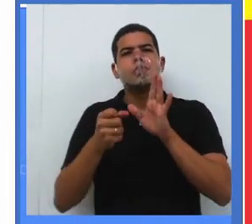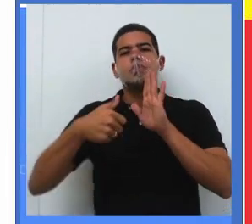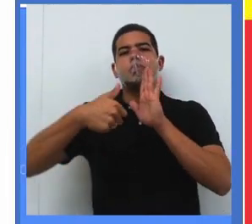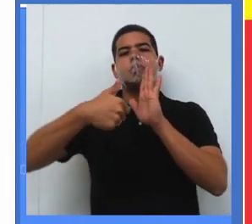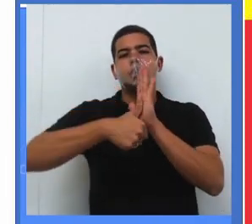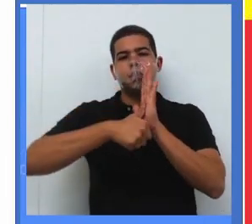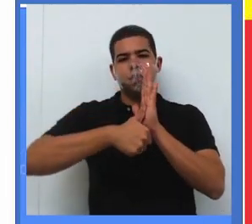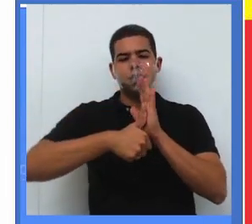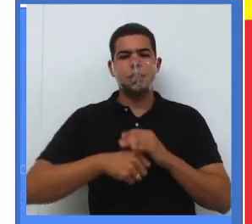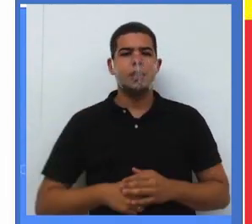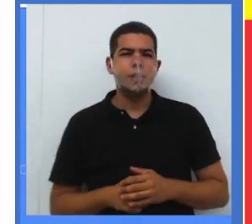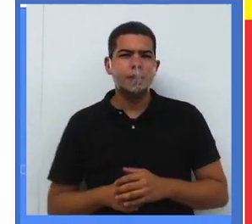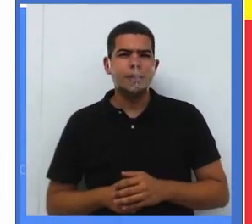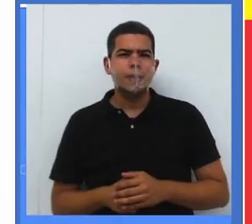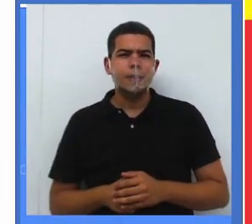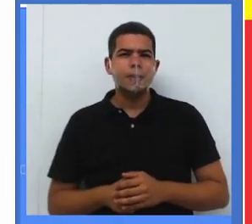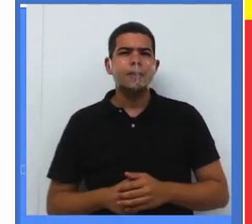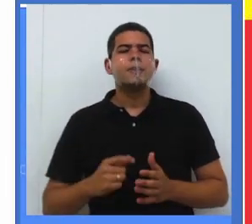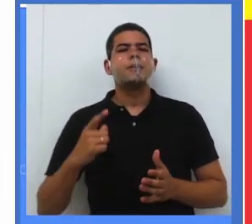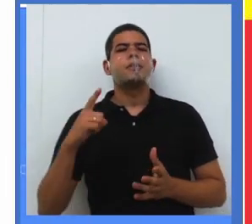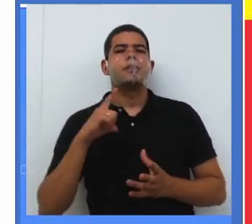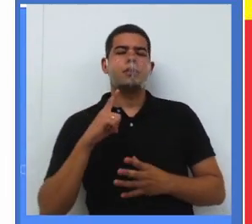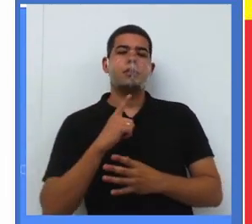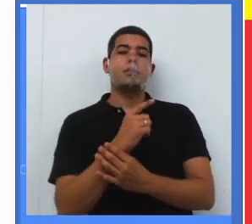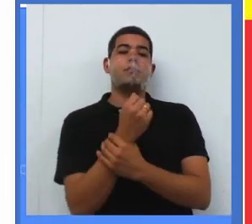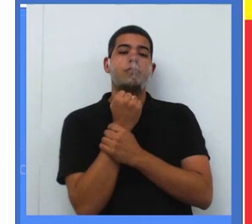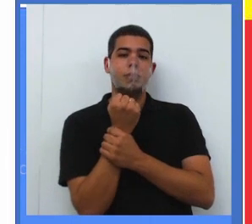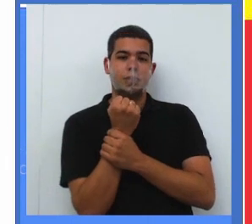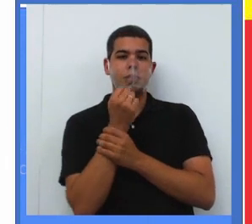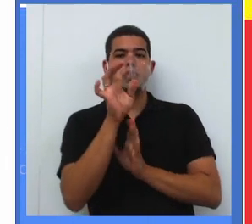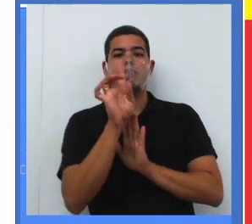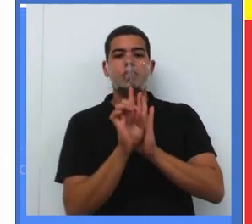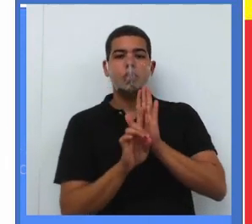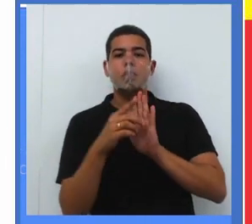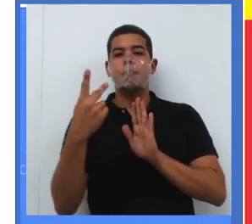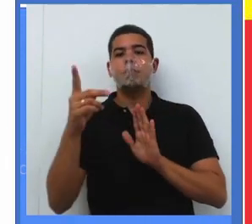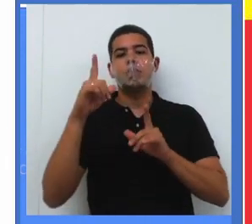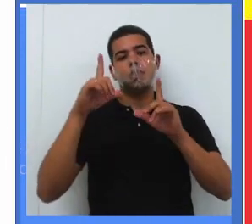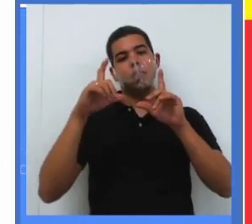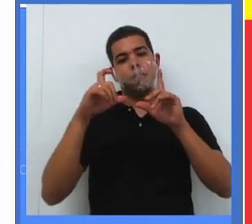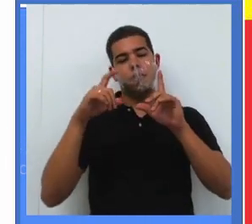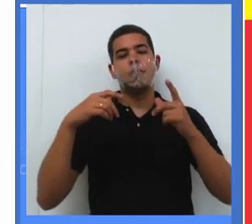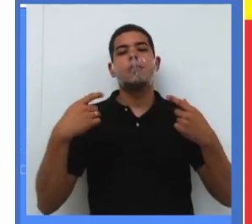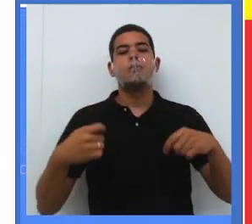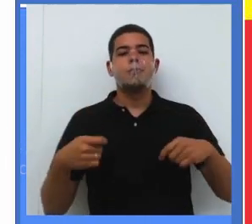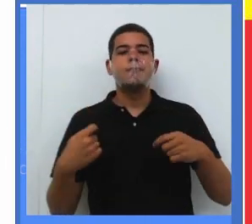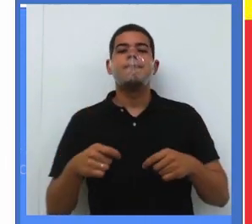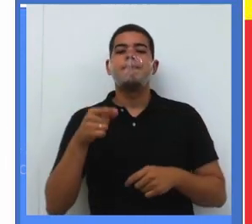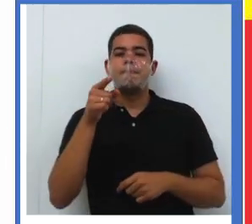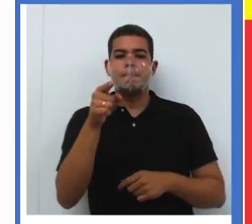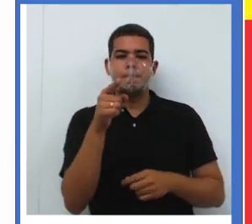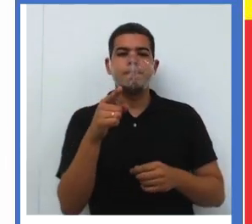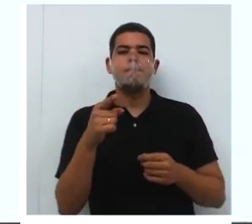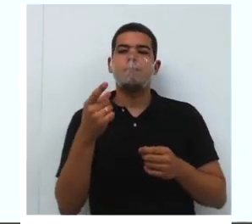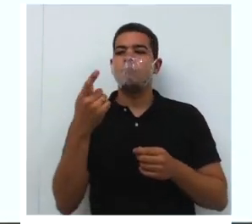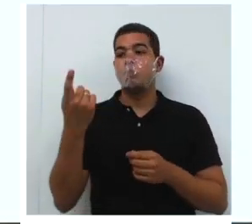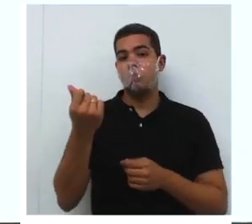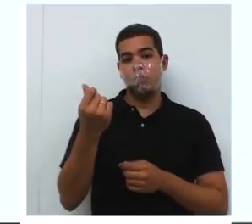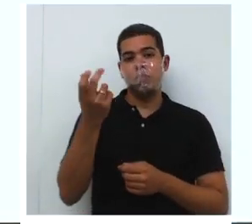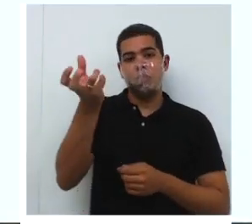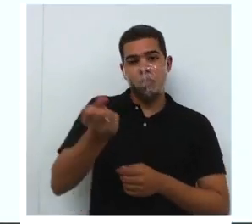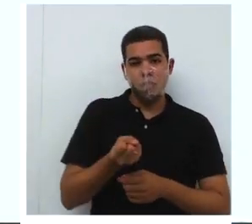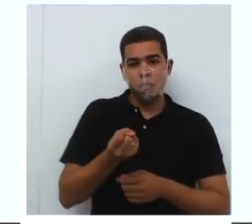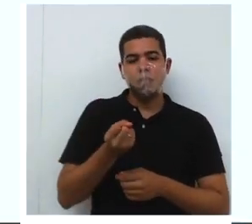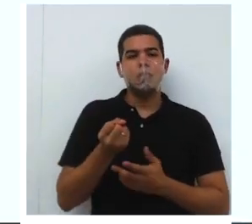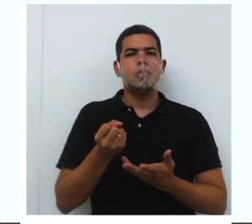você está vendo que, por medida de segurança, um documento com a sua foto é exigido no momento que você vai o quê? Sacar o